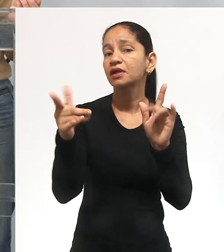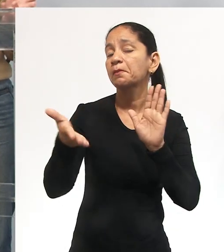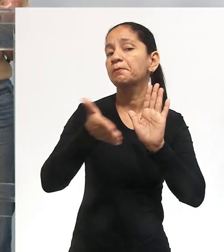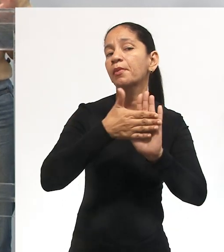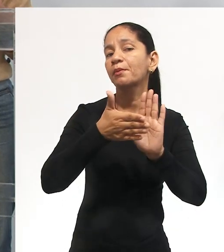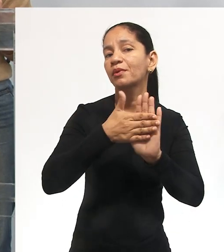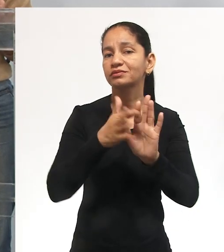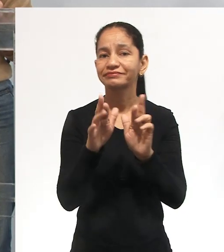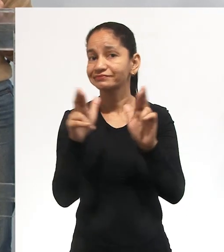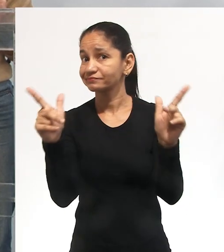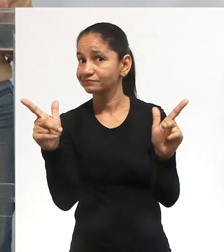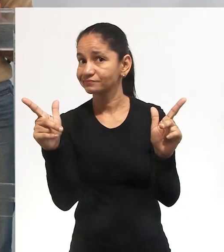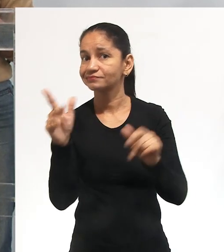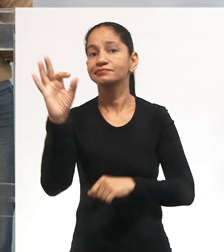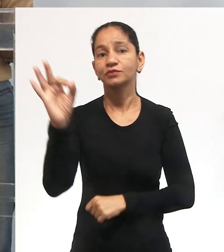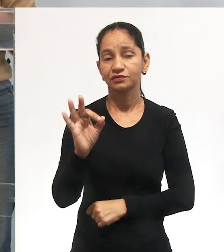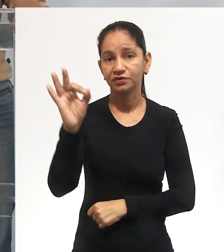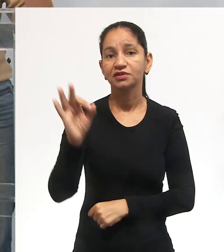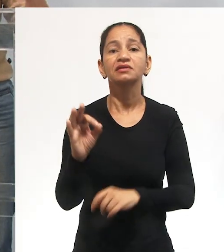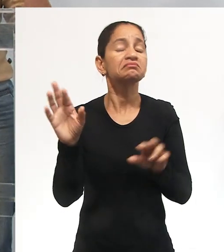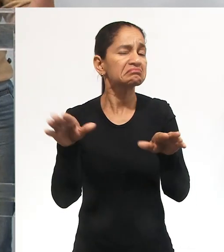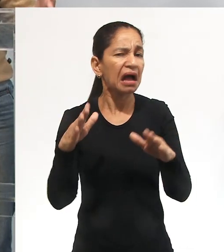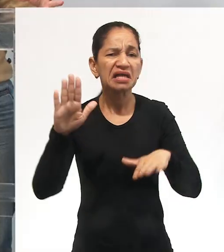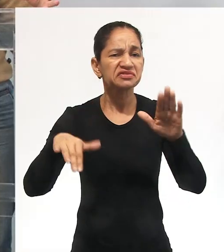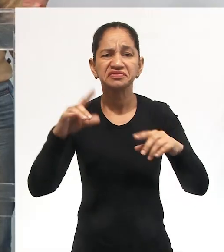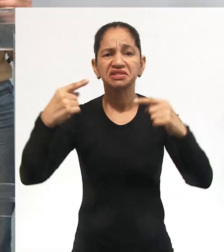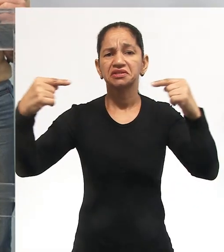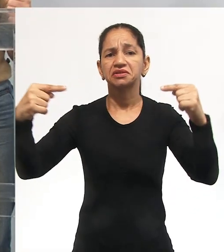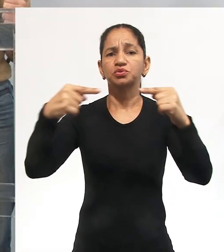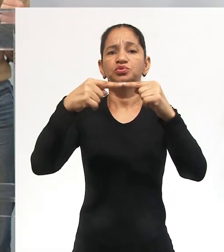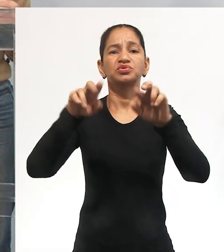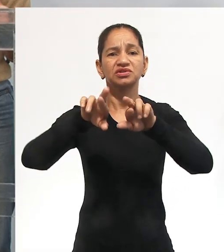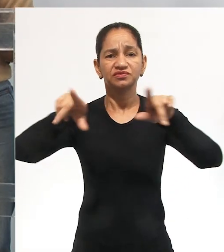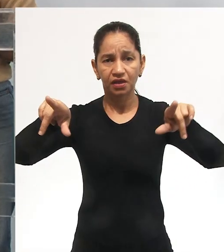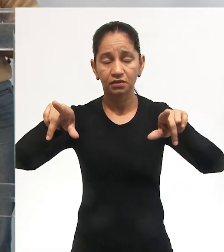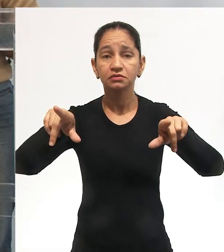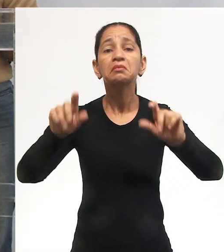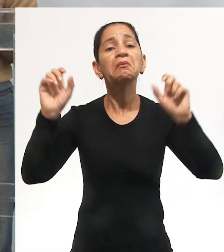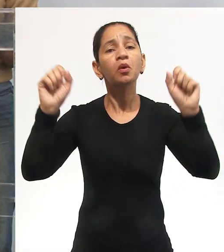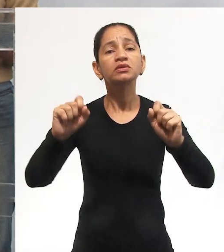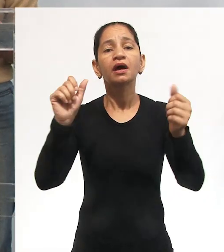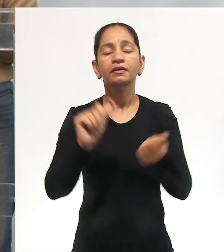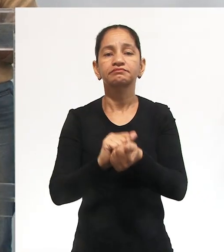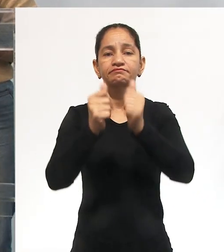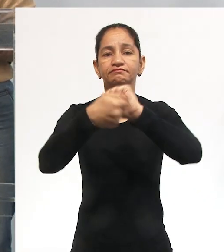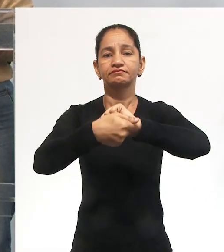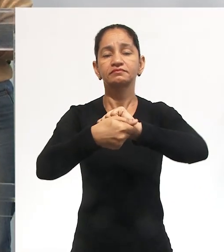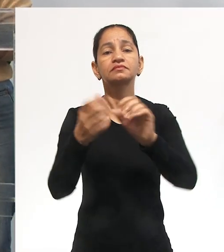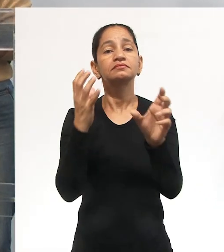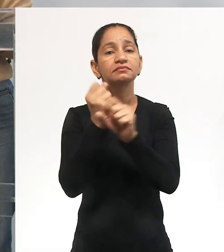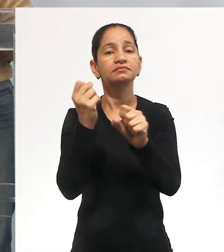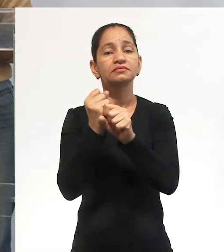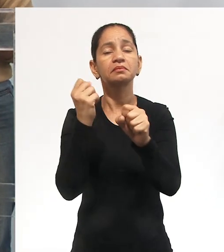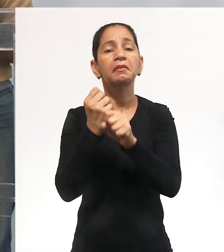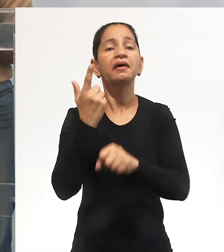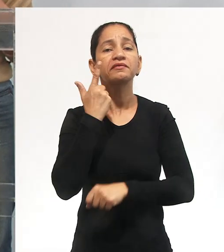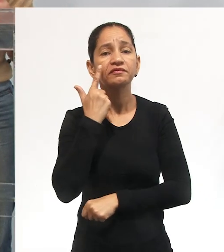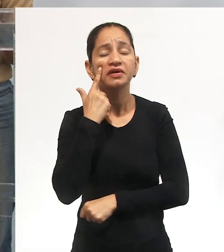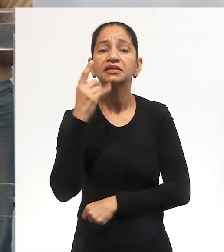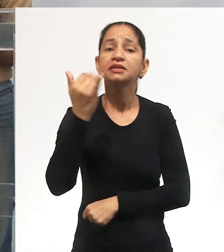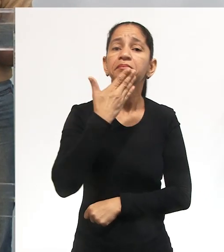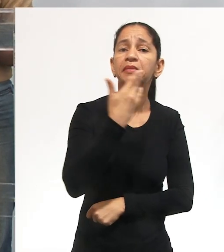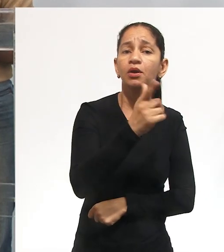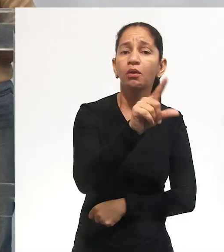com propostas em taxas que estejam em unidades de tempo diferentes, a gente consegue fazer equivalência de taxas para verificar